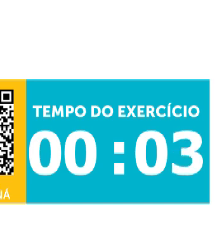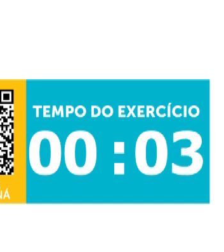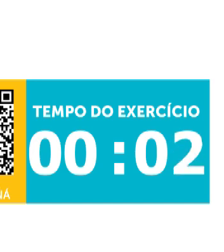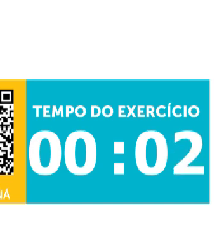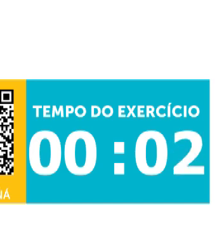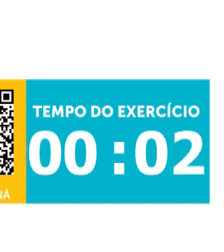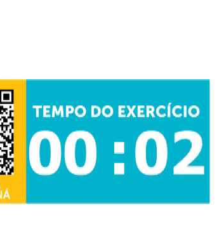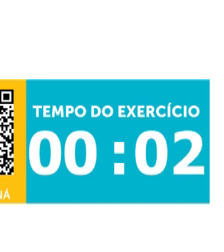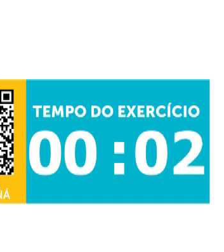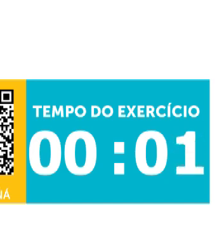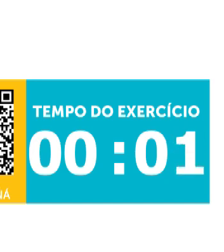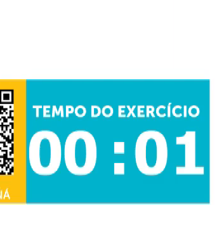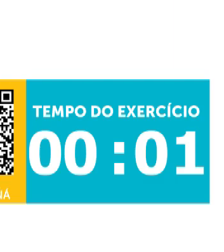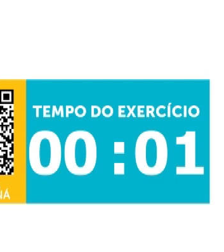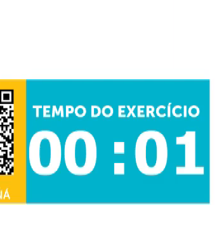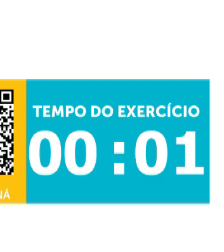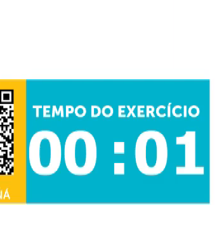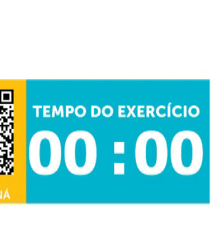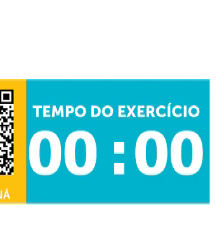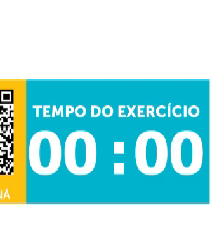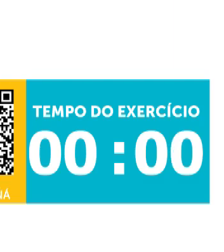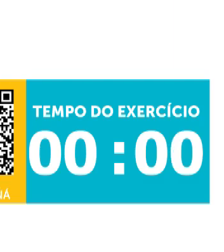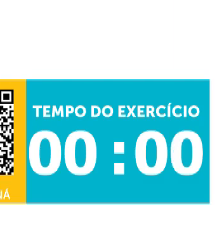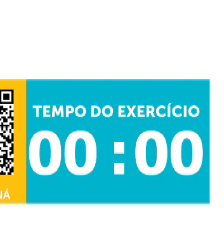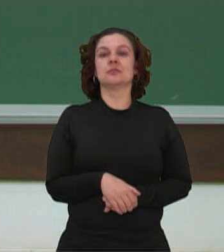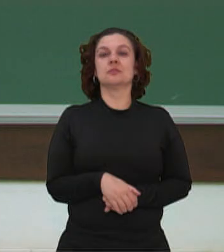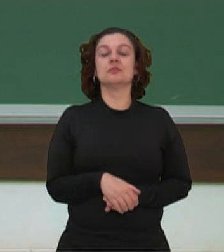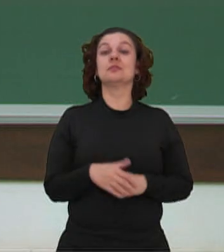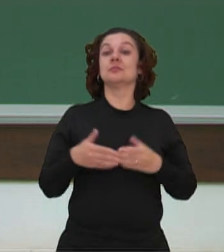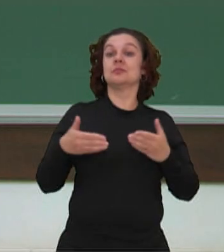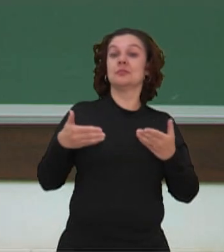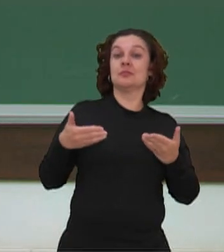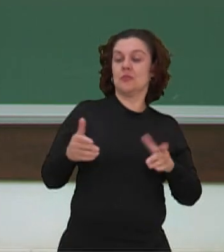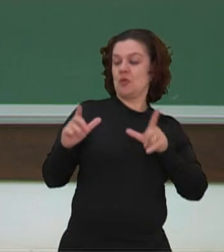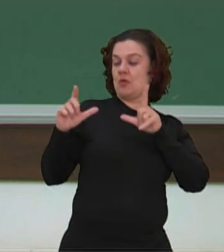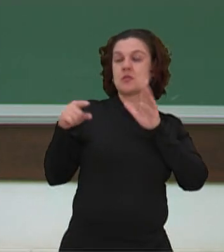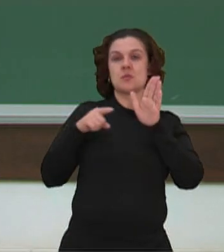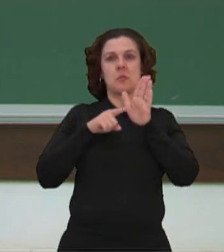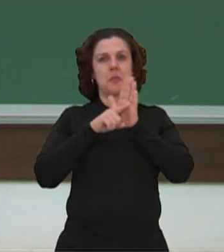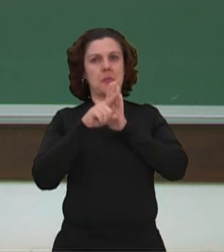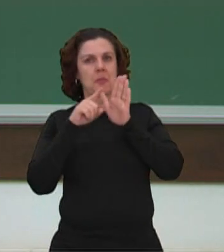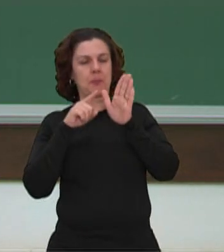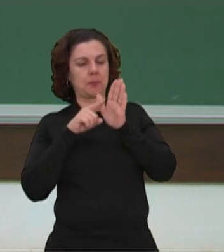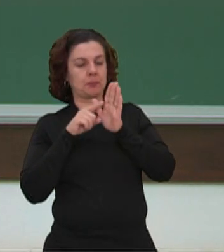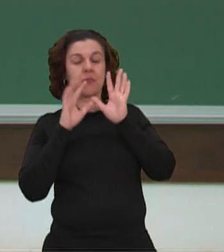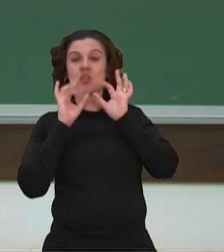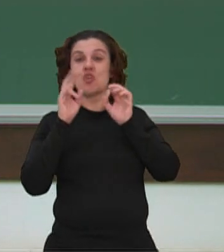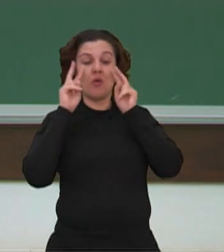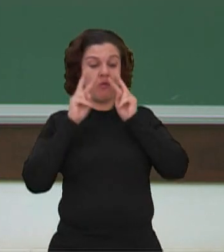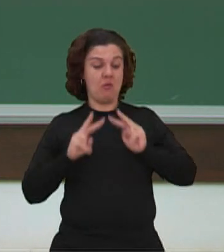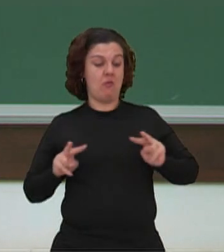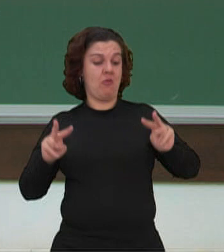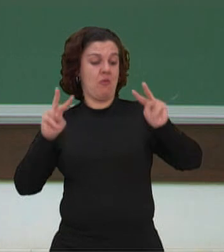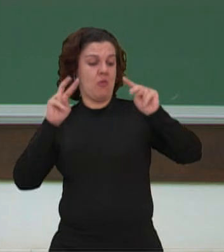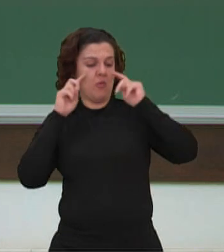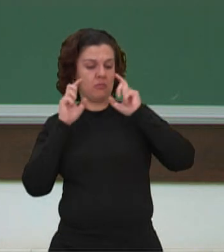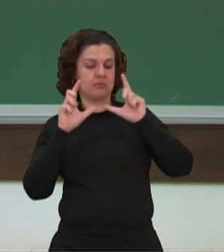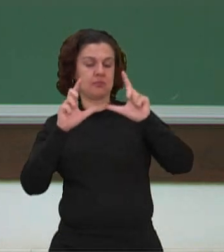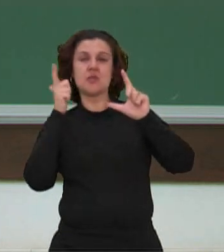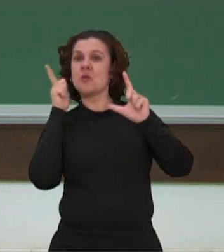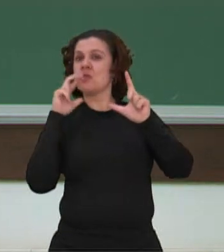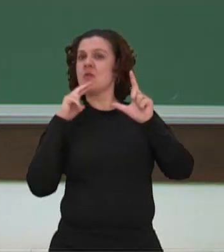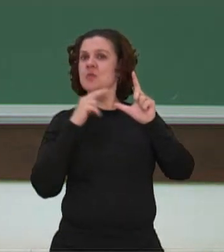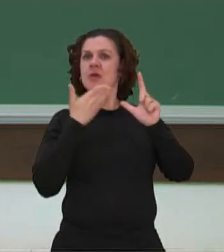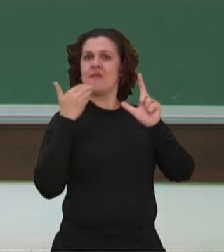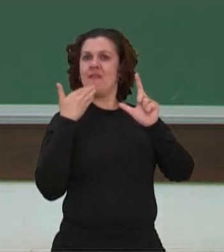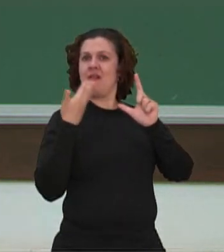Essa é uma questão que basta observar a imagem, você consegue responder